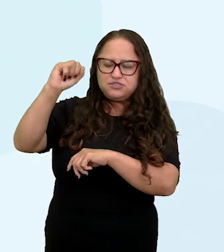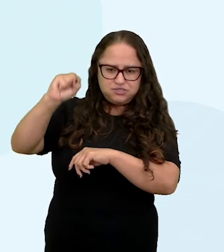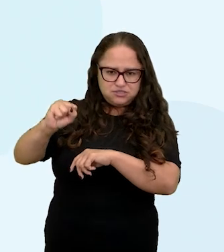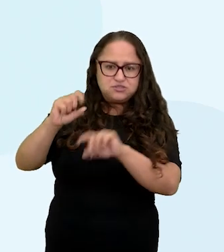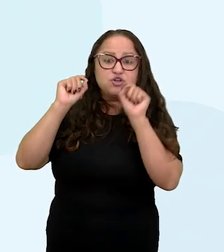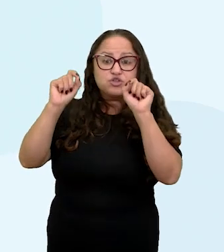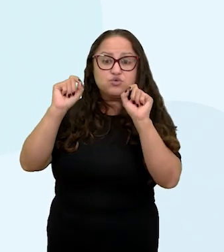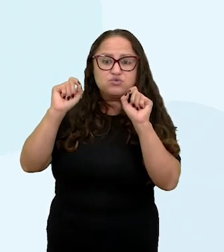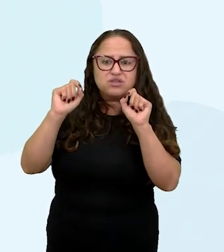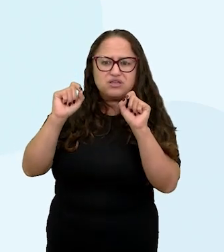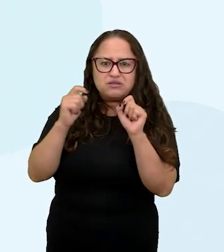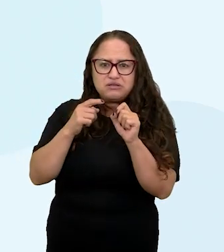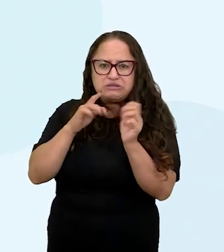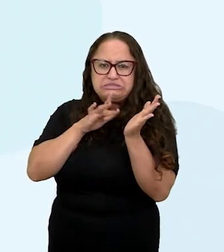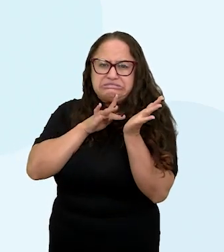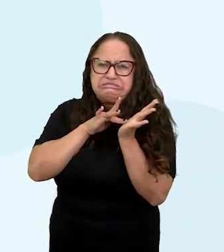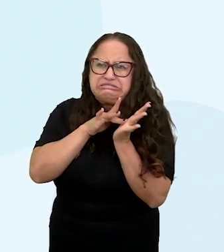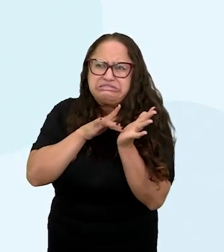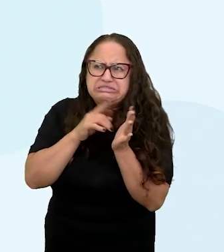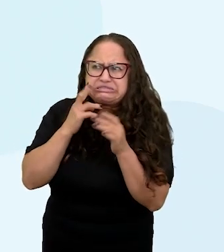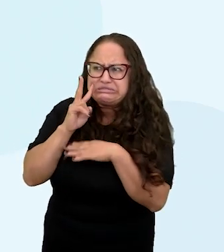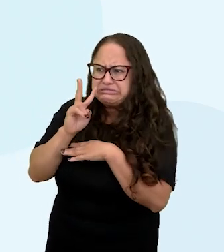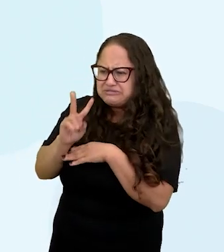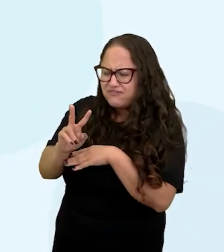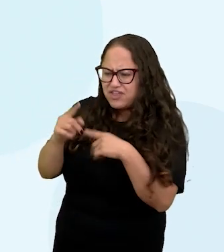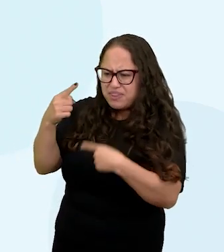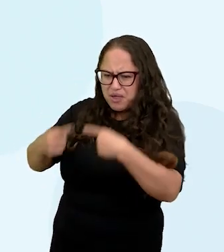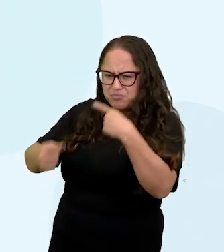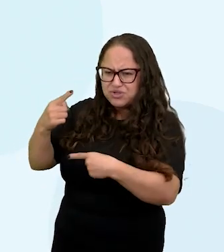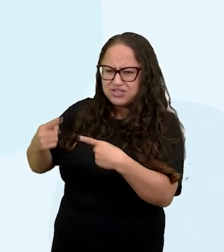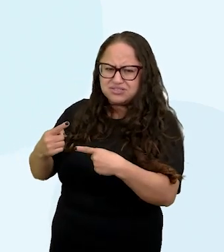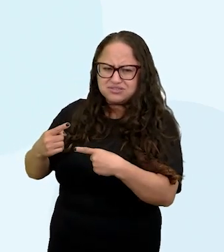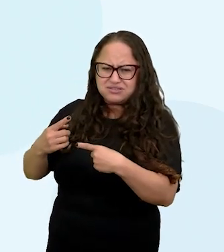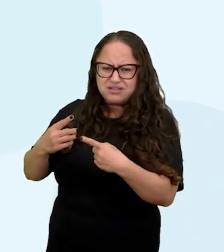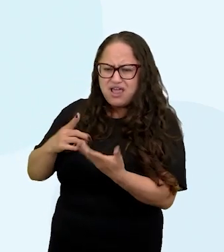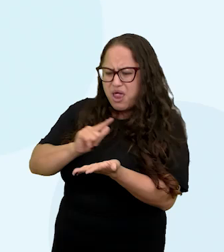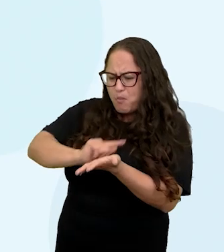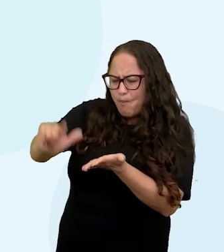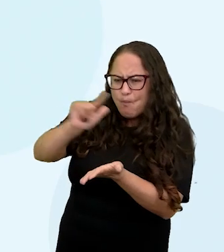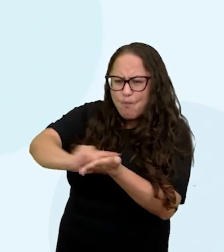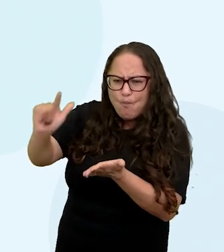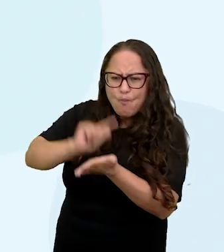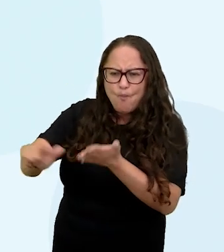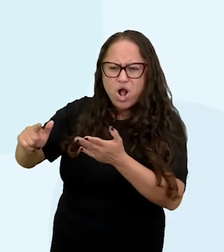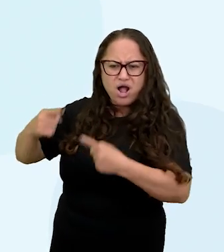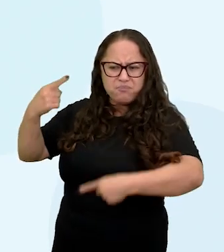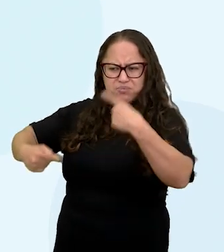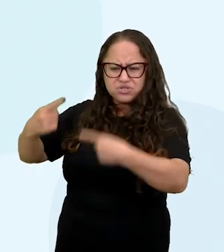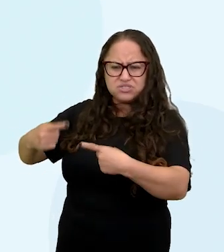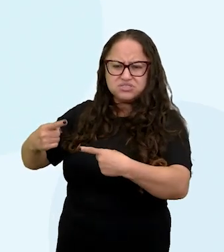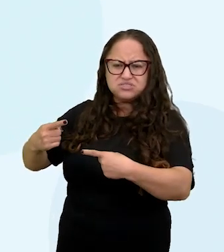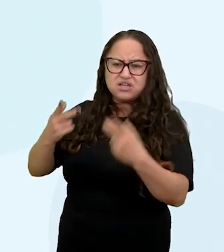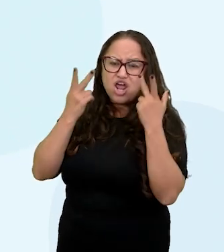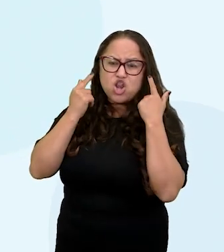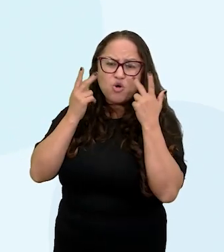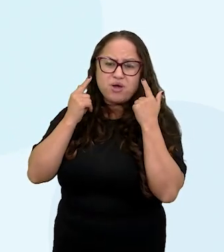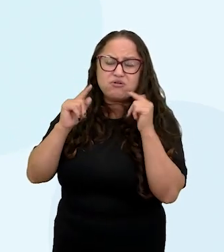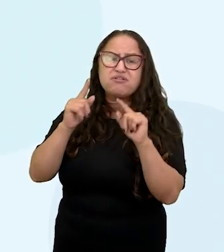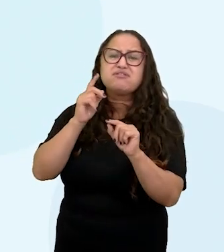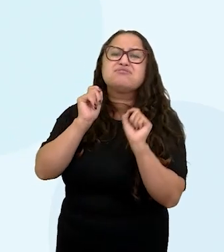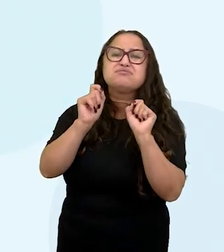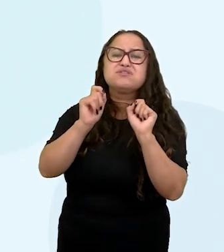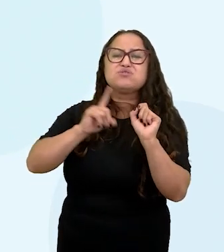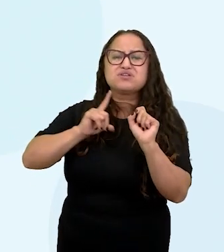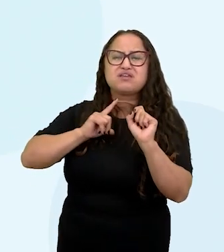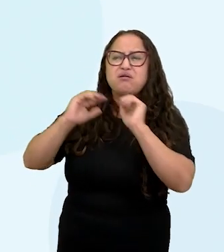essa desconfiança que a gente tem da política, né? Essa sensação de que a gente precisa limpar a política, normalmente ela vai favorecer ideias autoritárias,